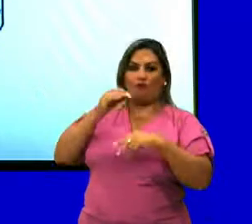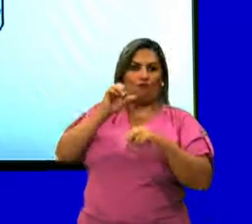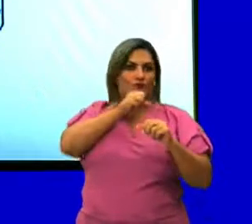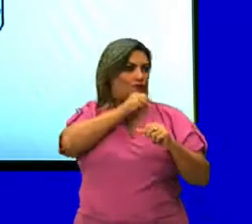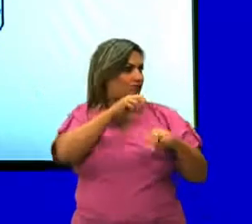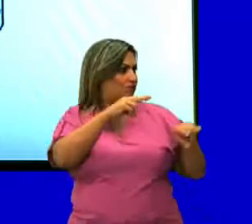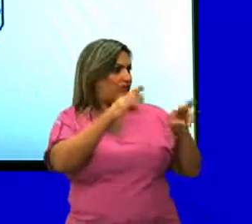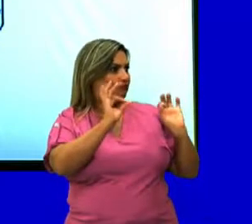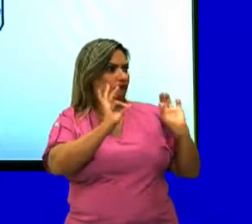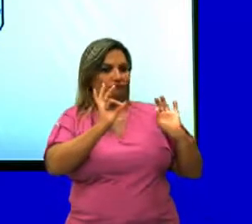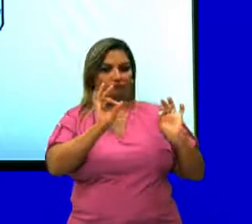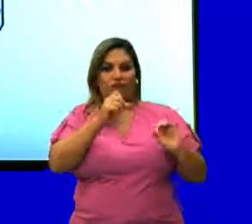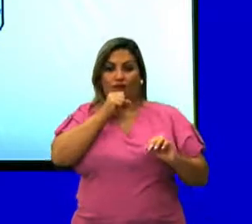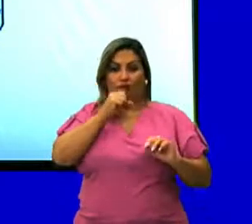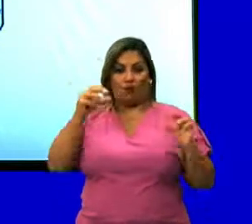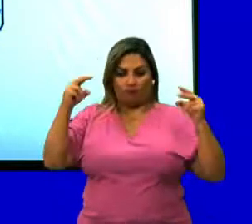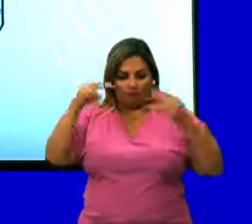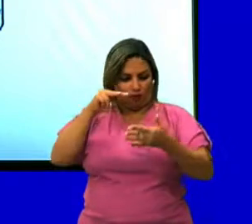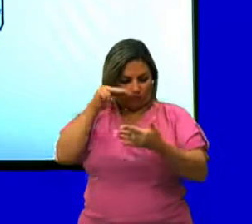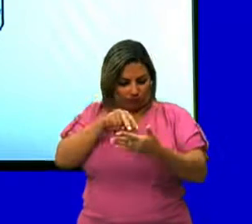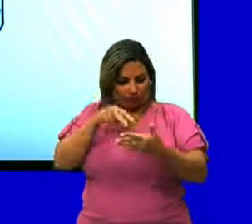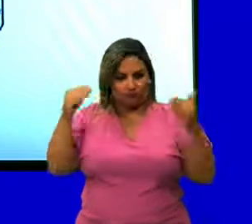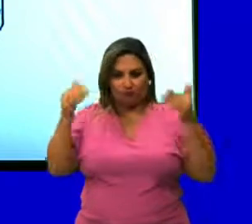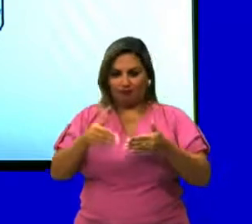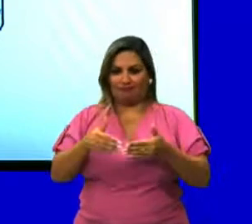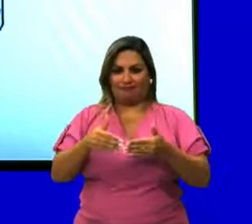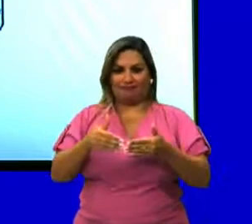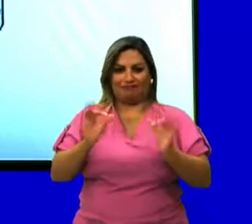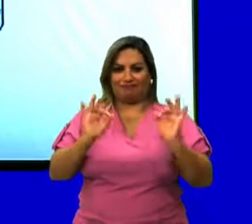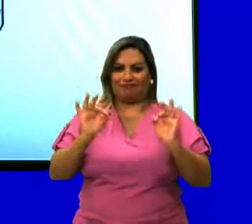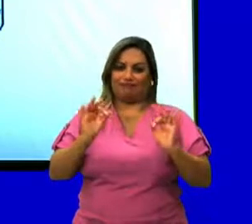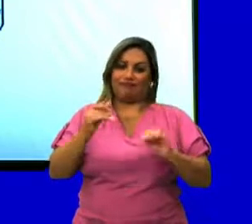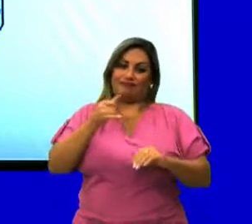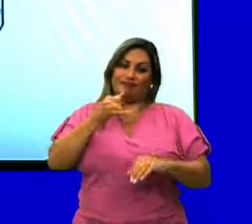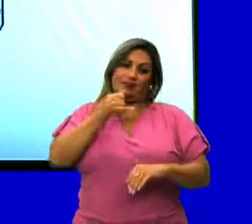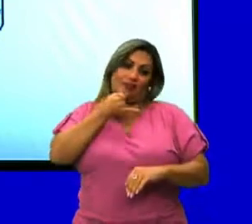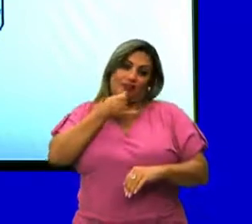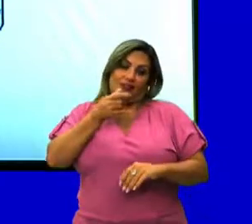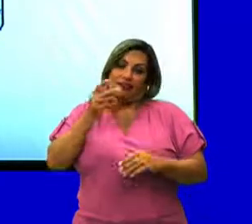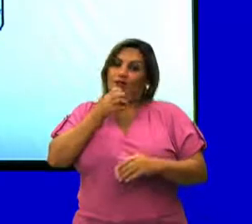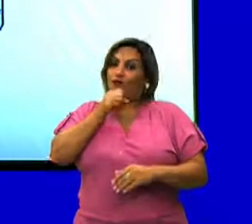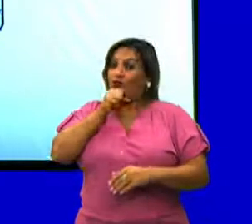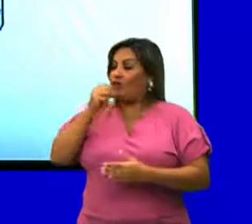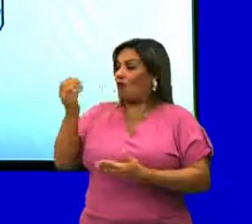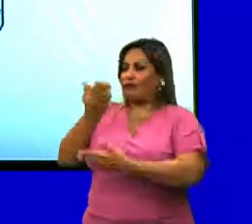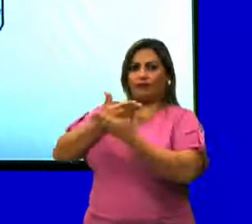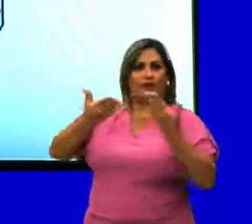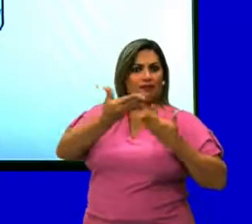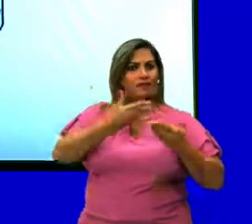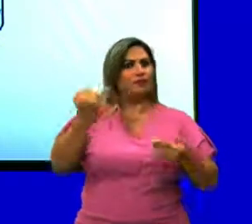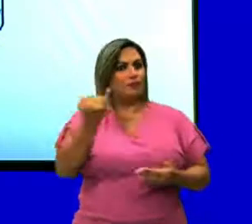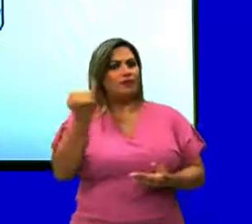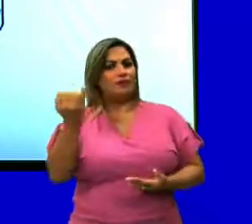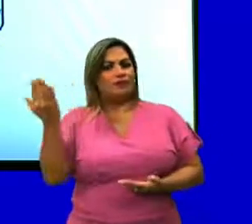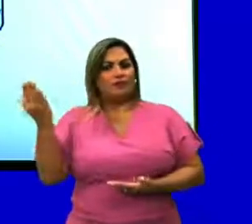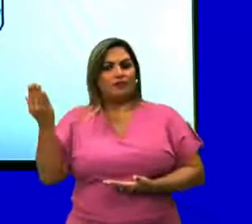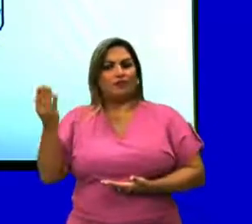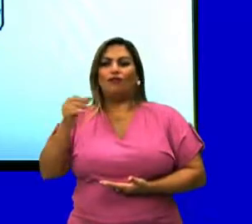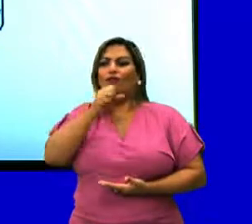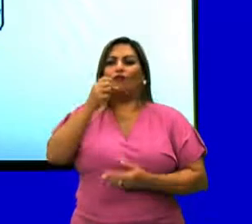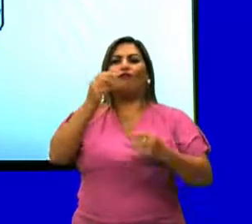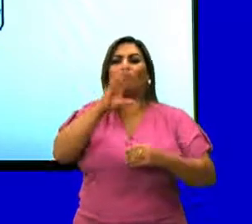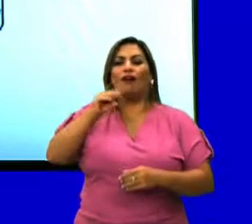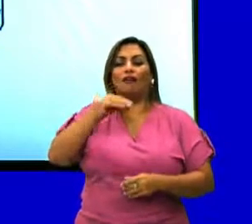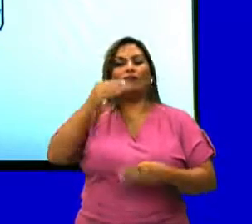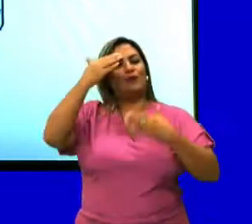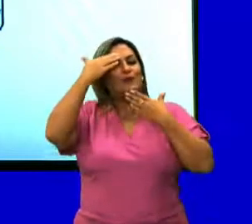todos atentos somente no aparelho. Olha só, Cris, isso não é bom, né? A interação humana é importante. E a vovózinha diz,